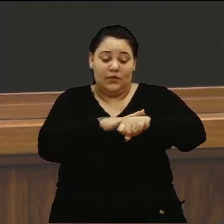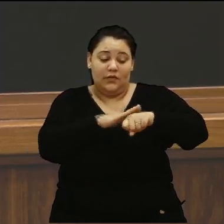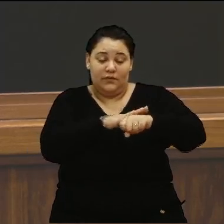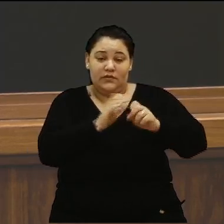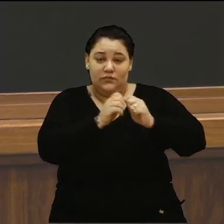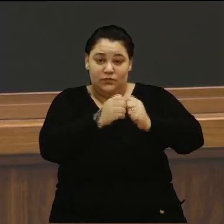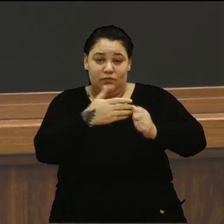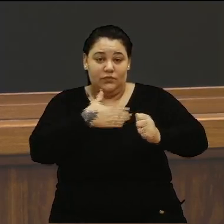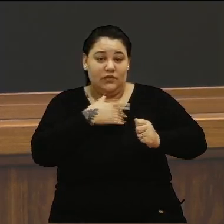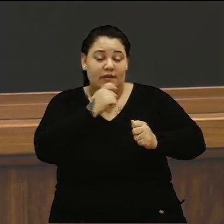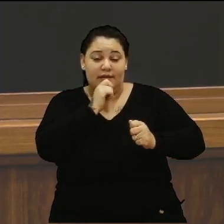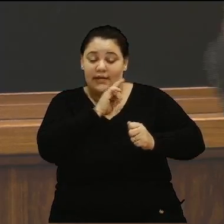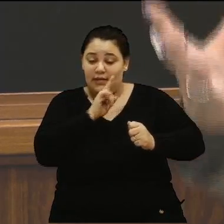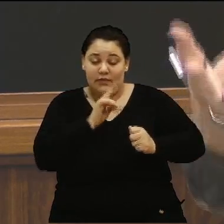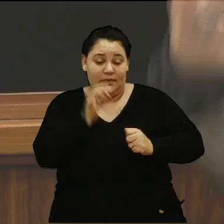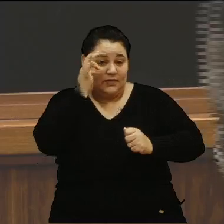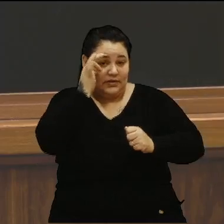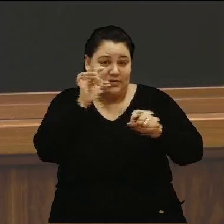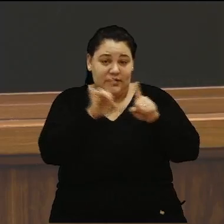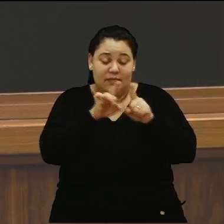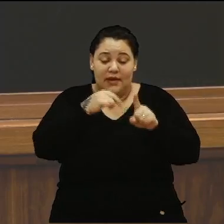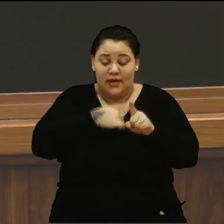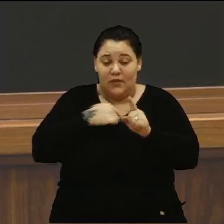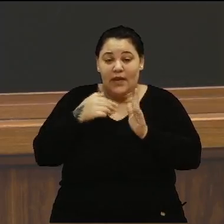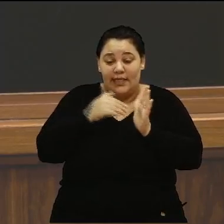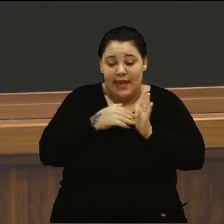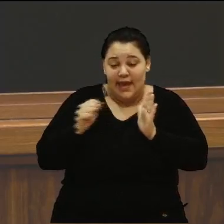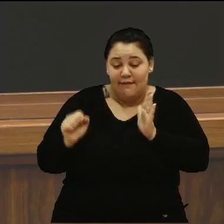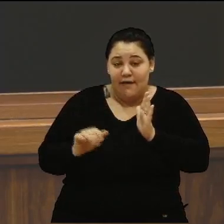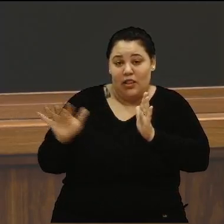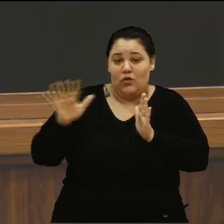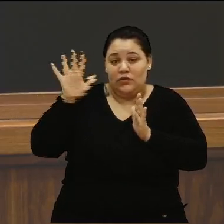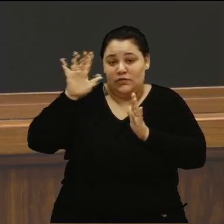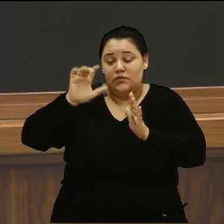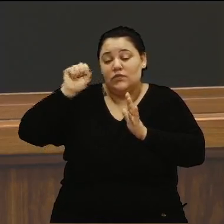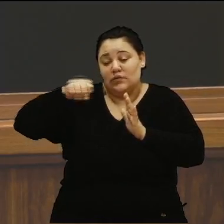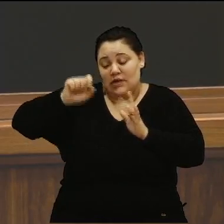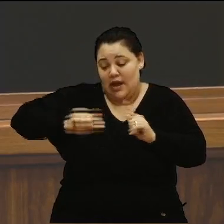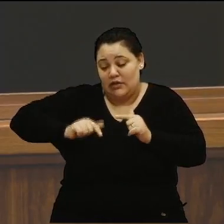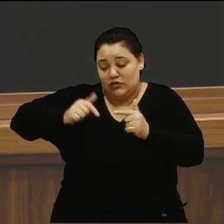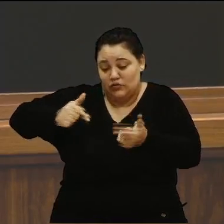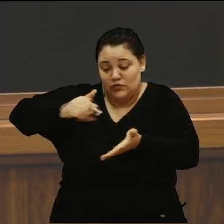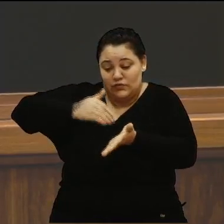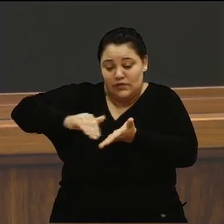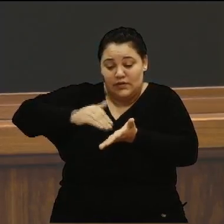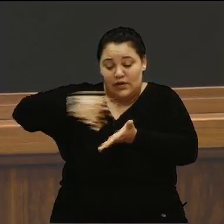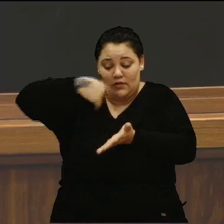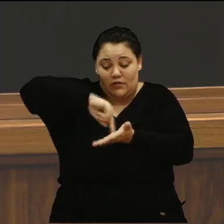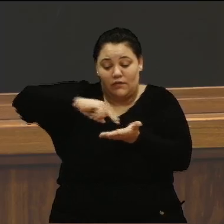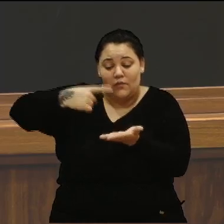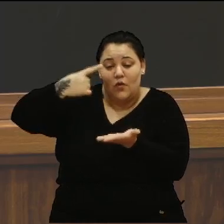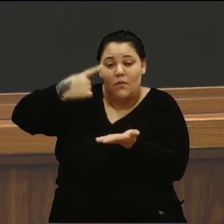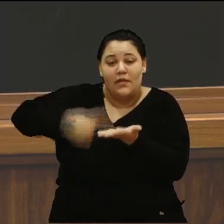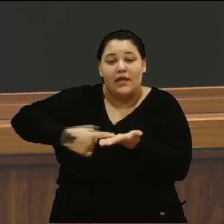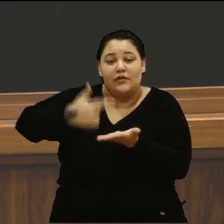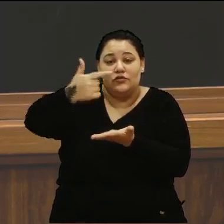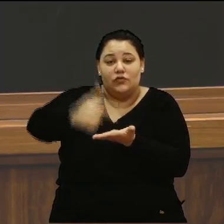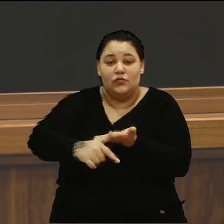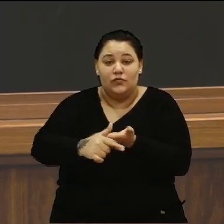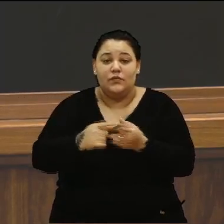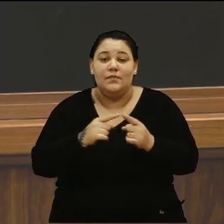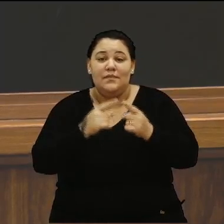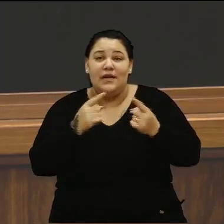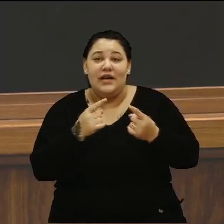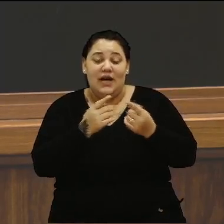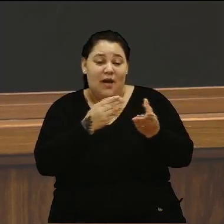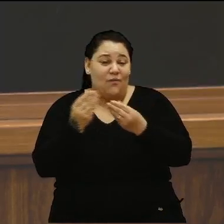então, nesse sentido, até valorizo essa ação do secretário, vamos marcar novamente e tal, mas é